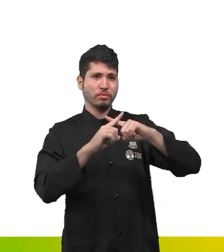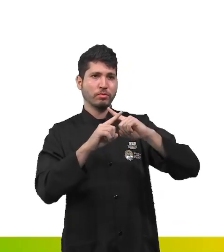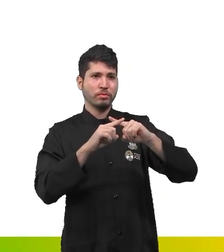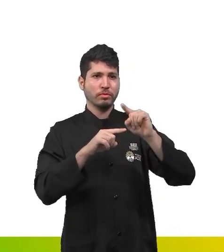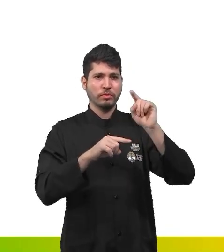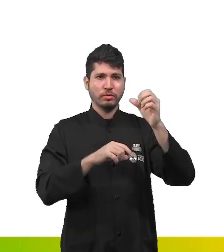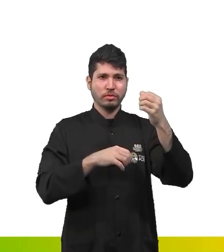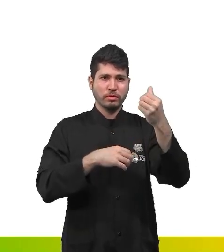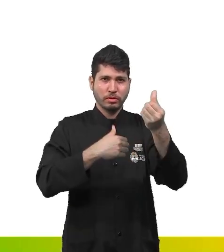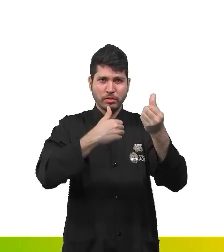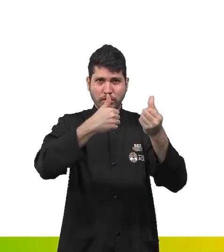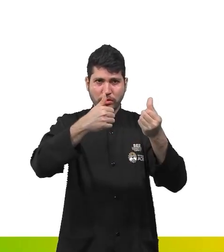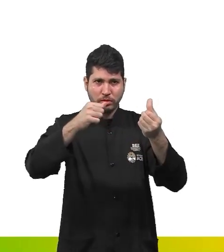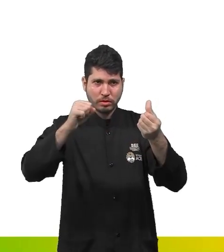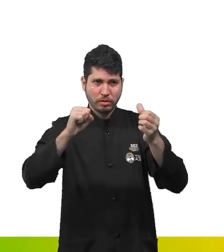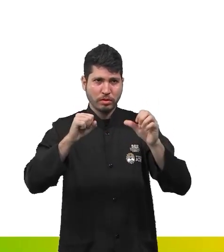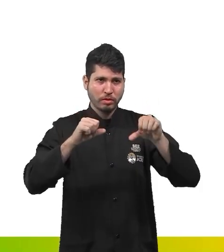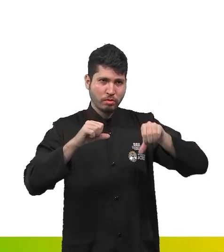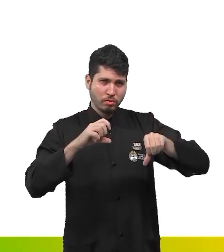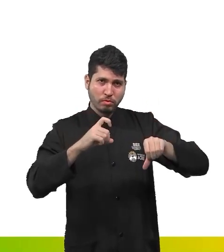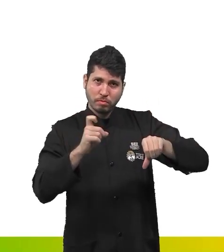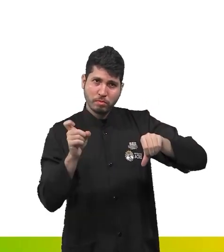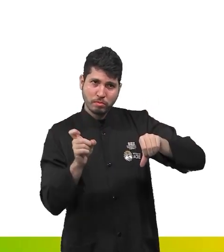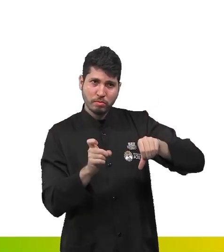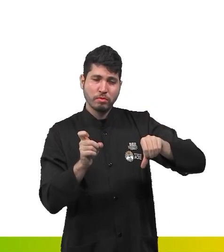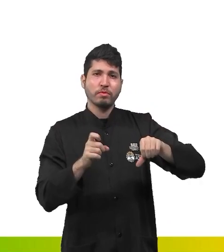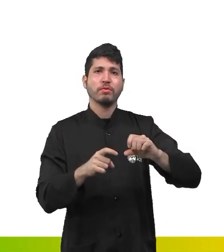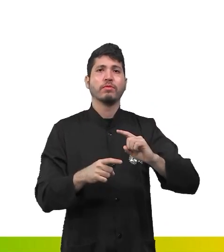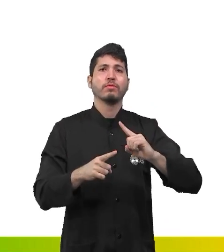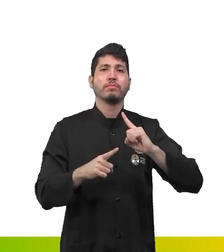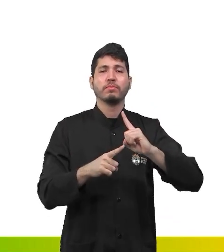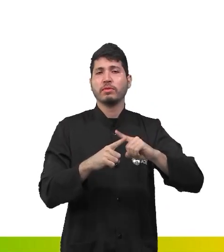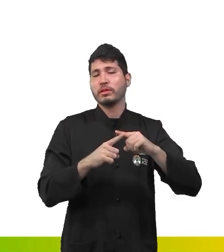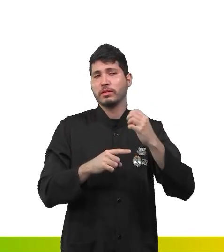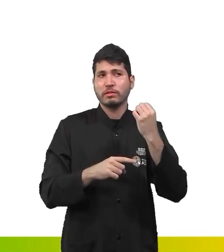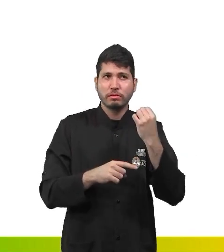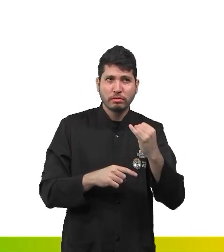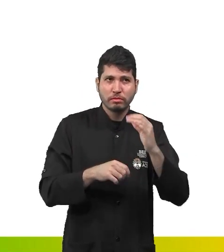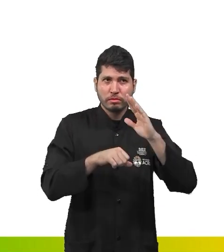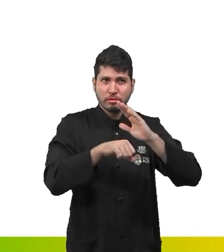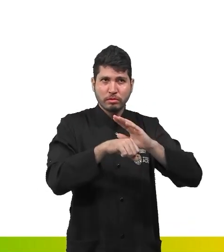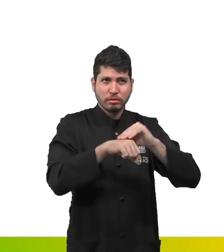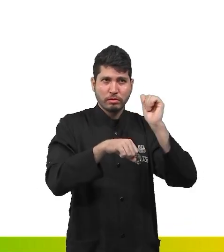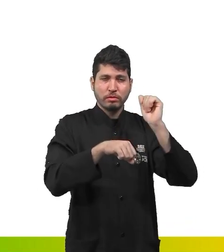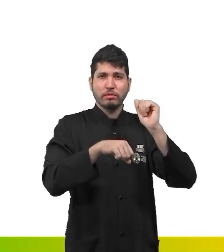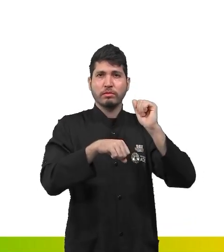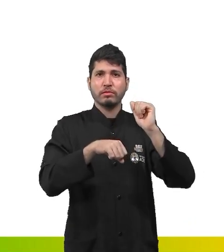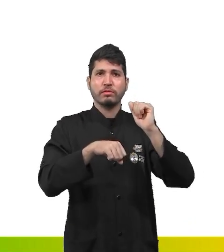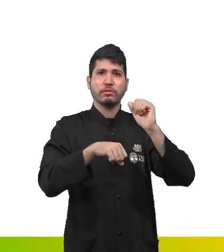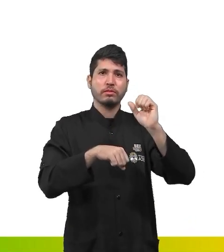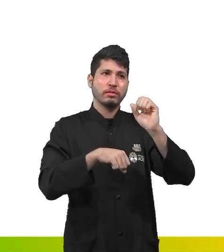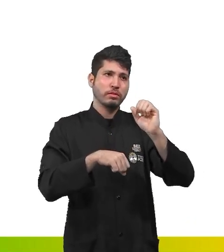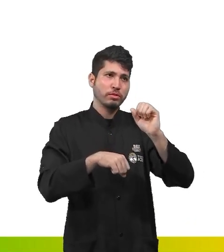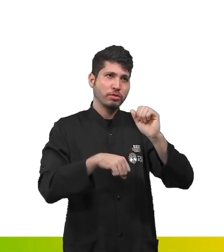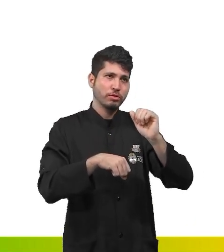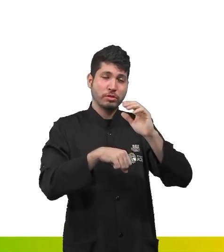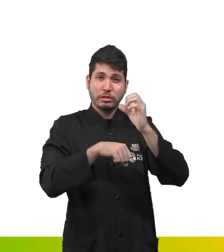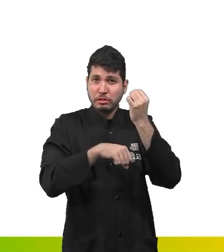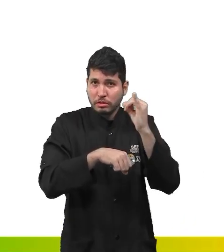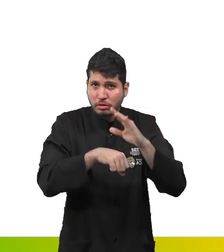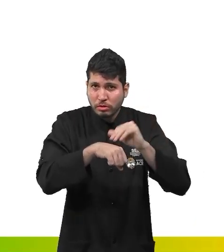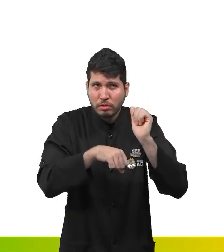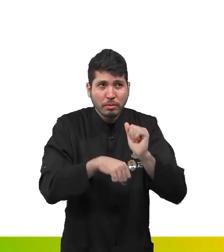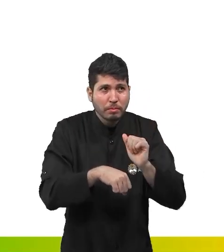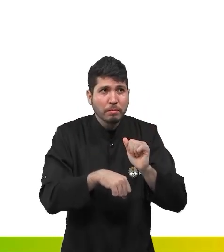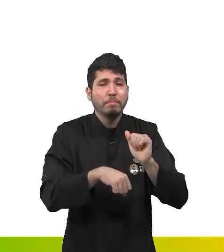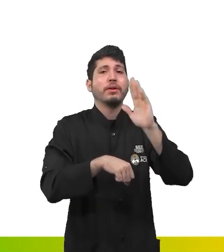de operários, ele aumenta, o tempo para realizar a obra diminui. Então, ó,